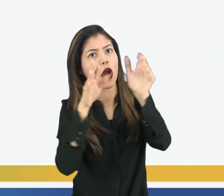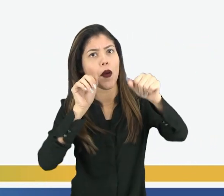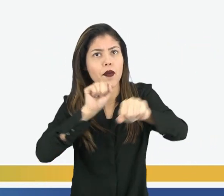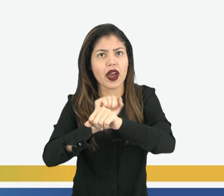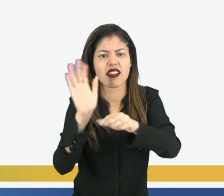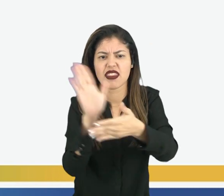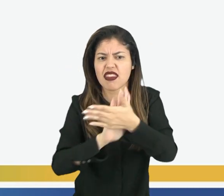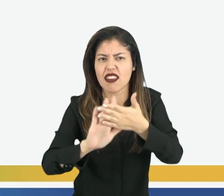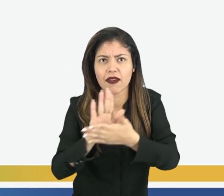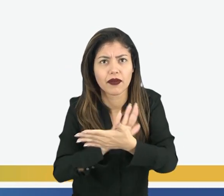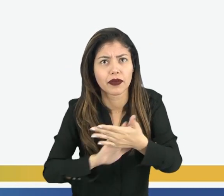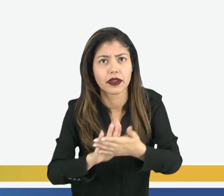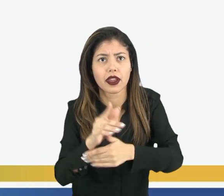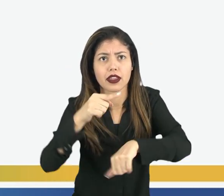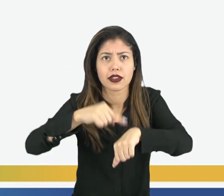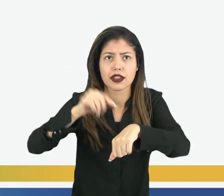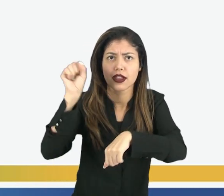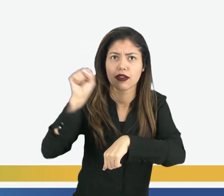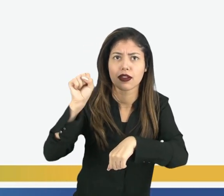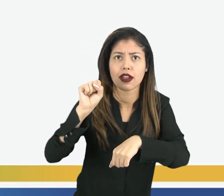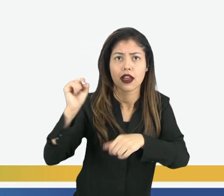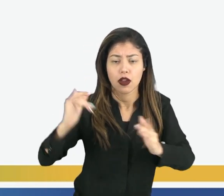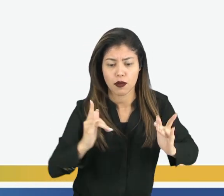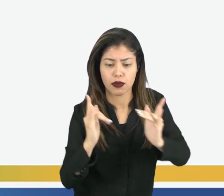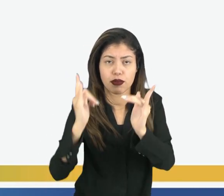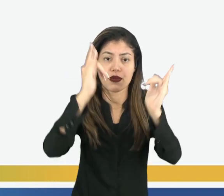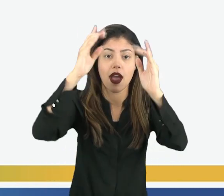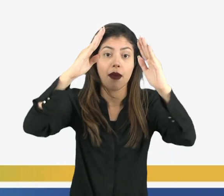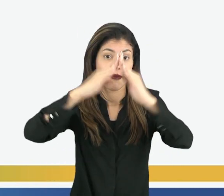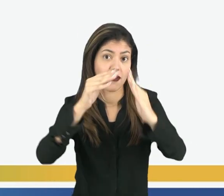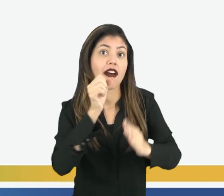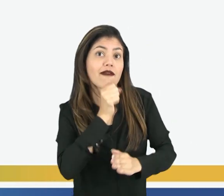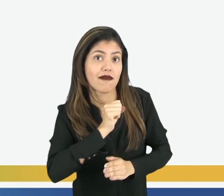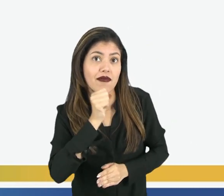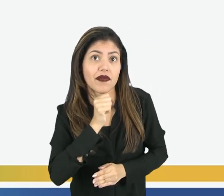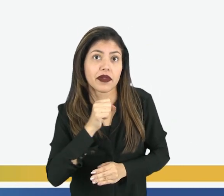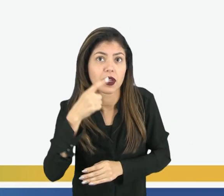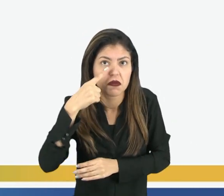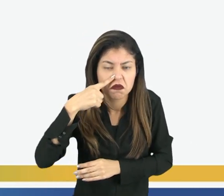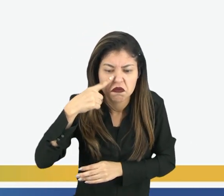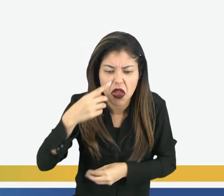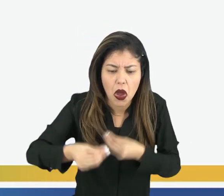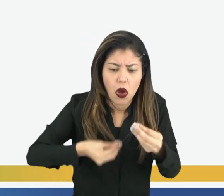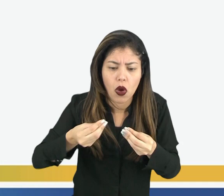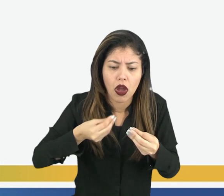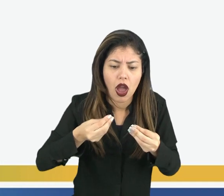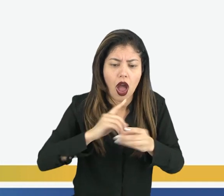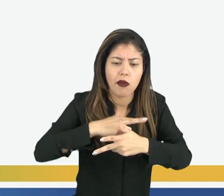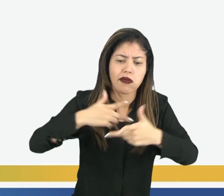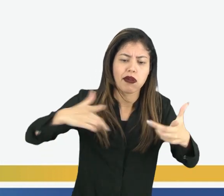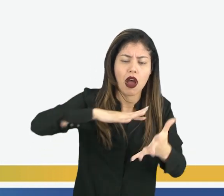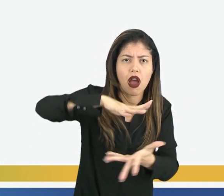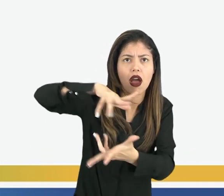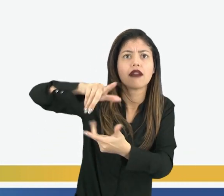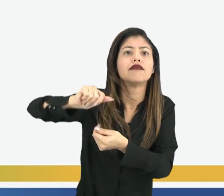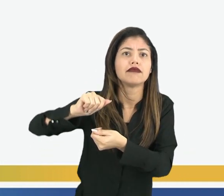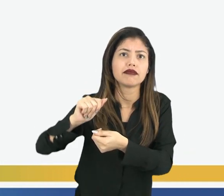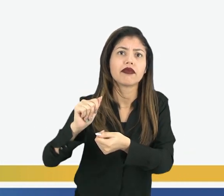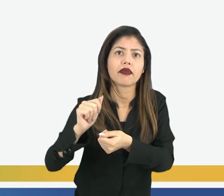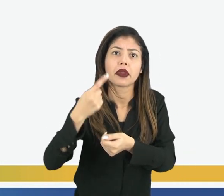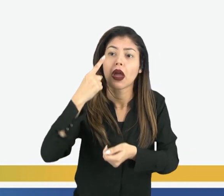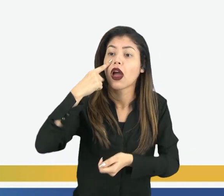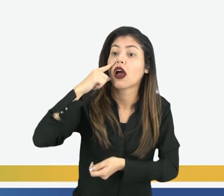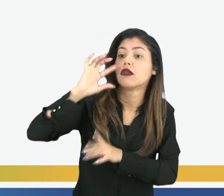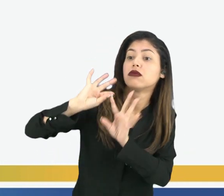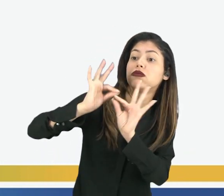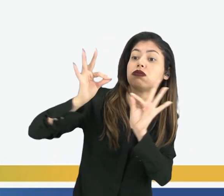nem um segundo, e fica a torre sobre as velhas casas, fica cismando como é vasto o mundo. Eu que de longe